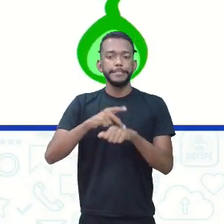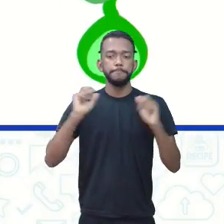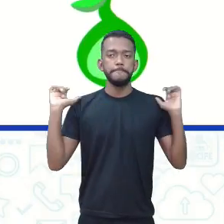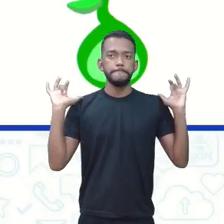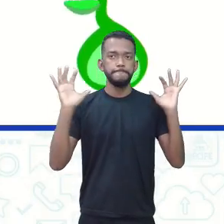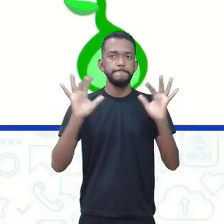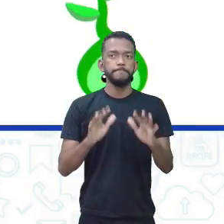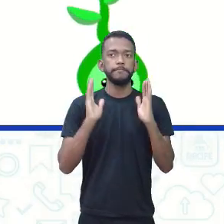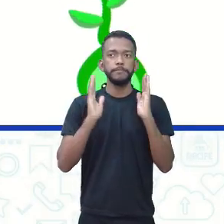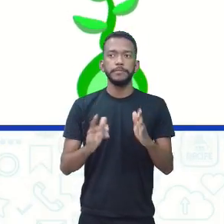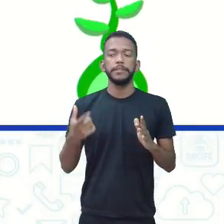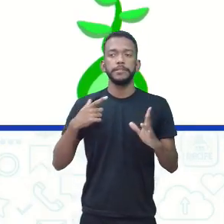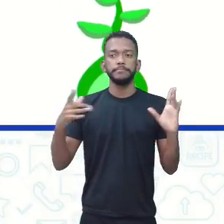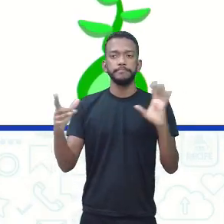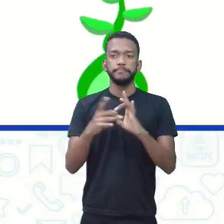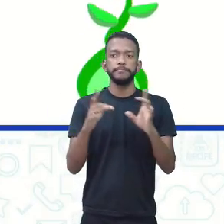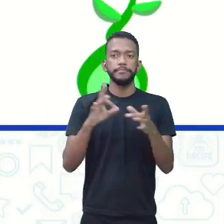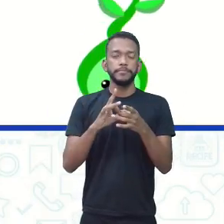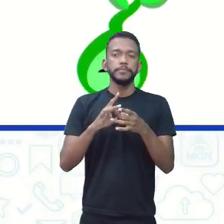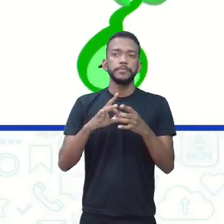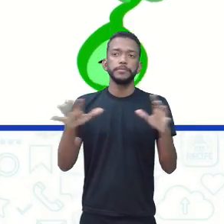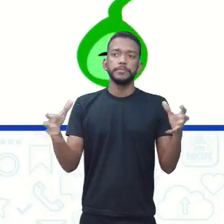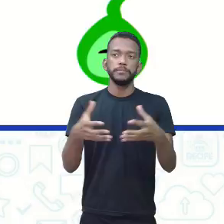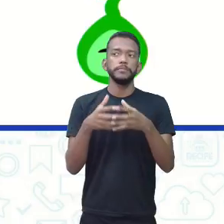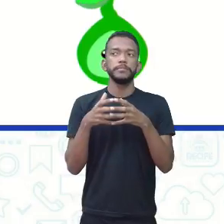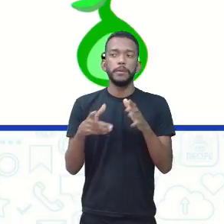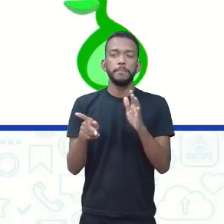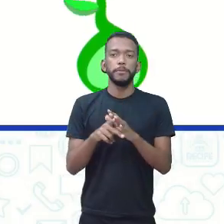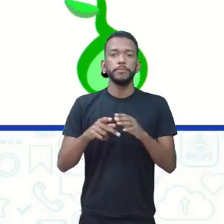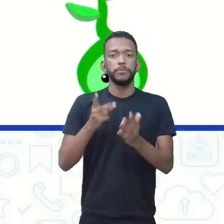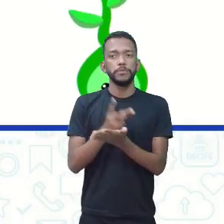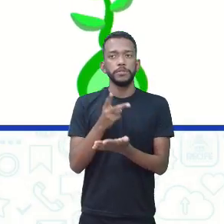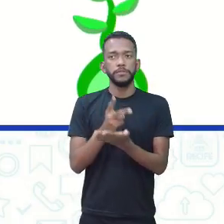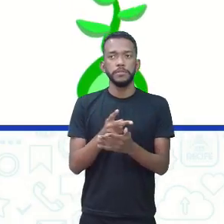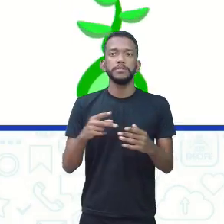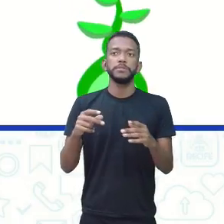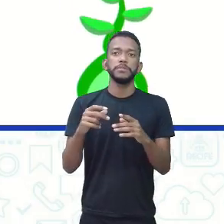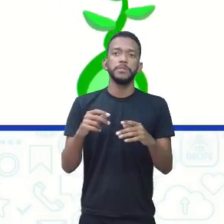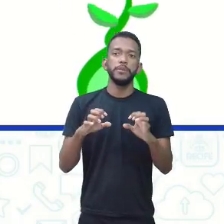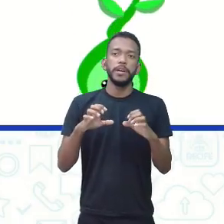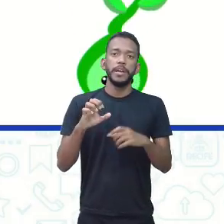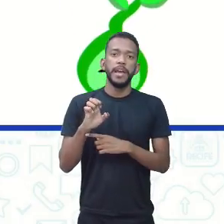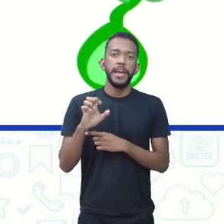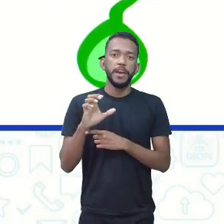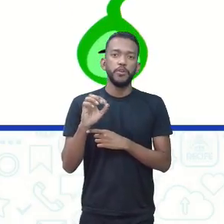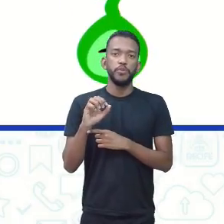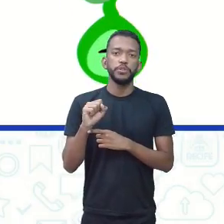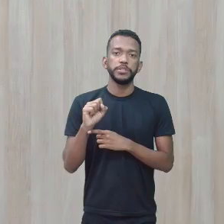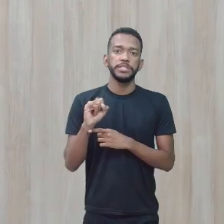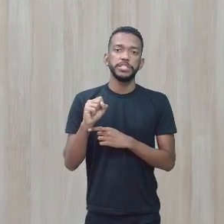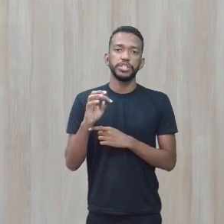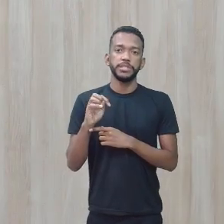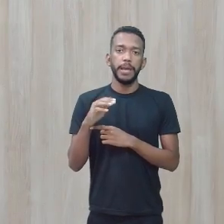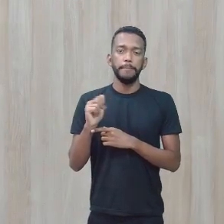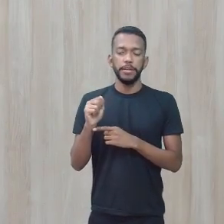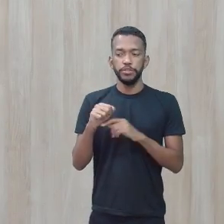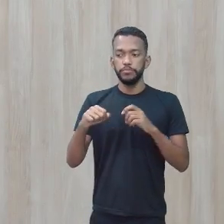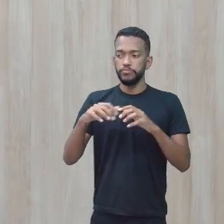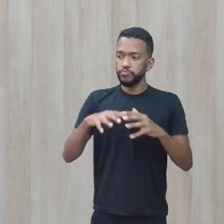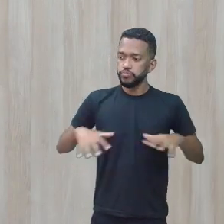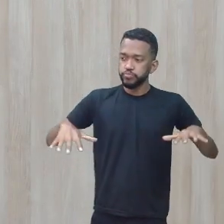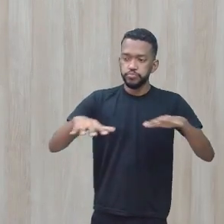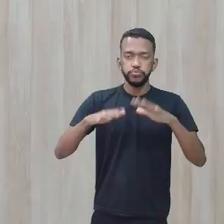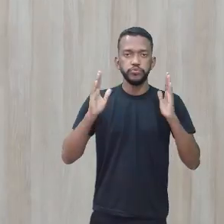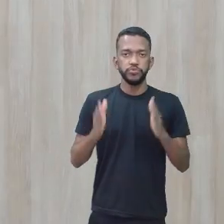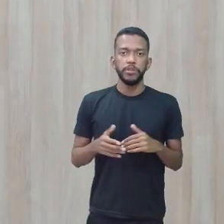era conciliar o desenvolvimento com a conservação dos ecossistemas. Desde a década de 70, como eu estava falando para